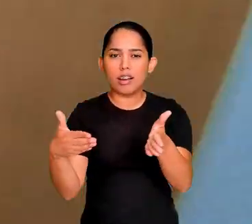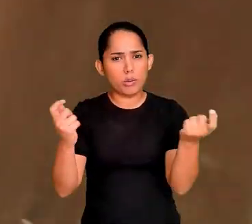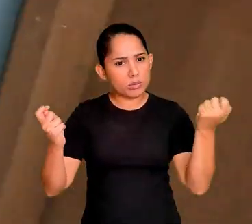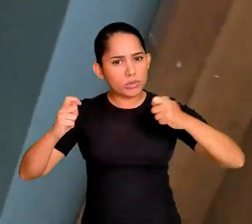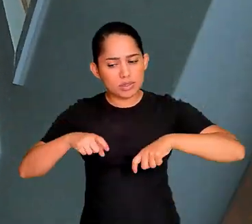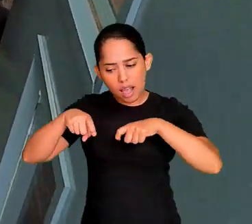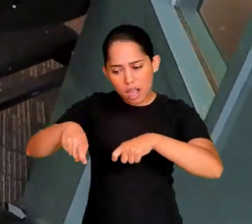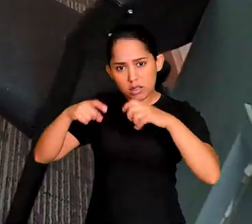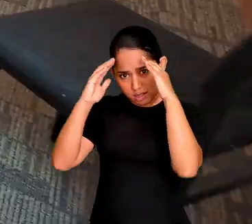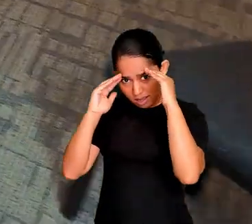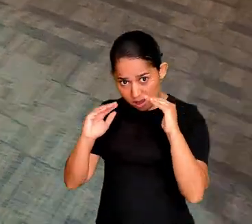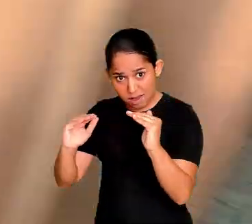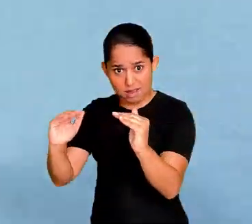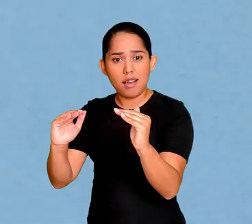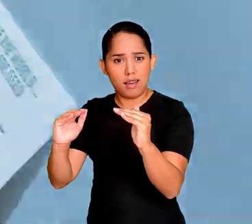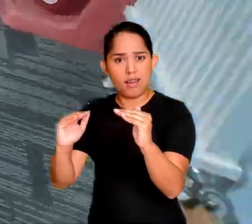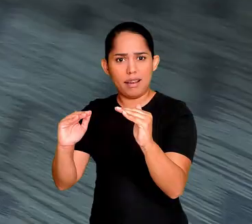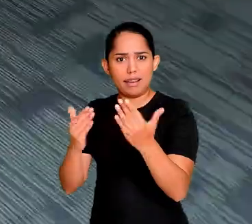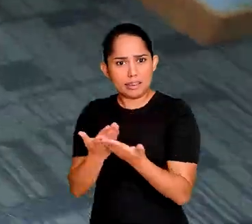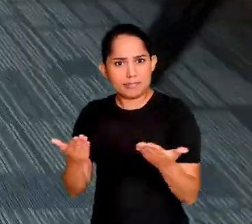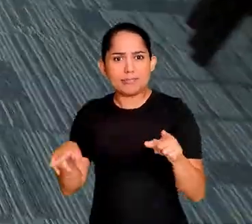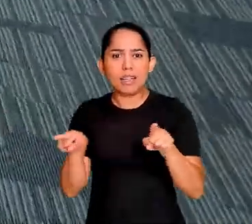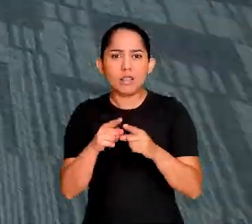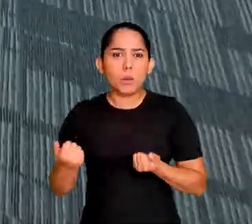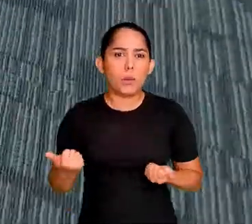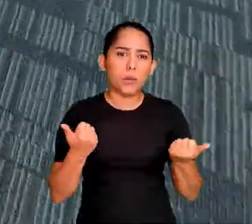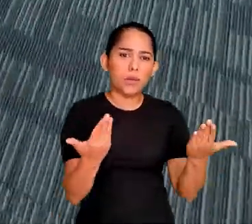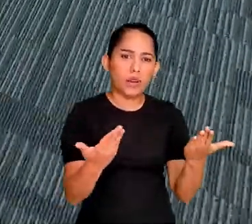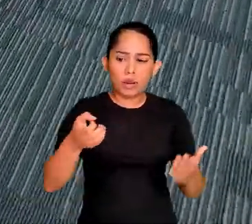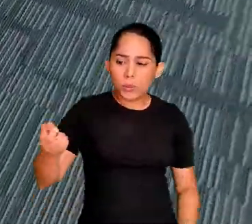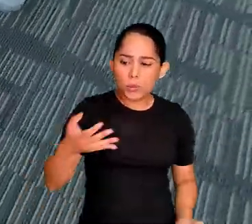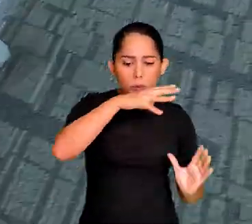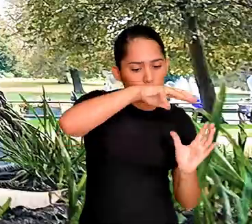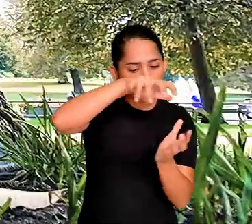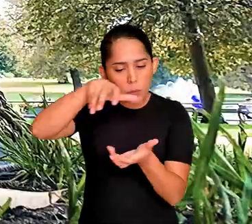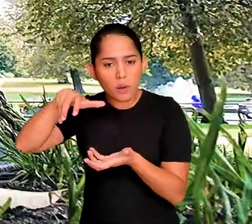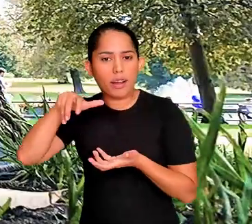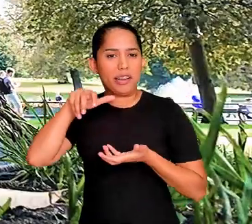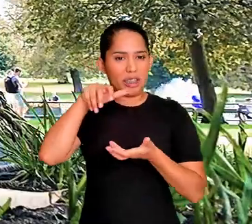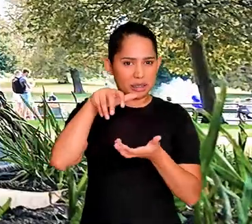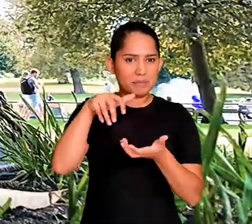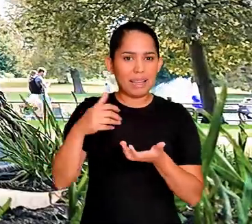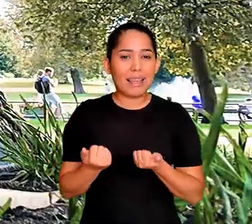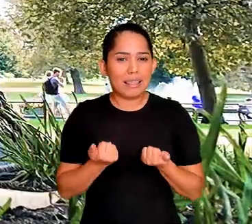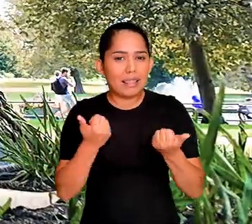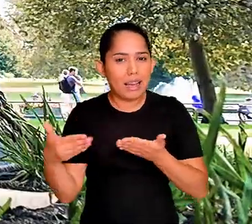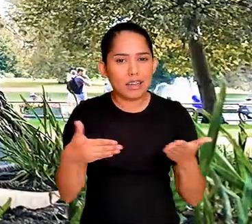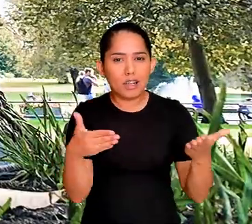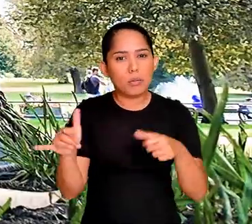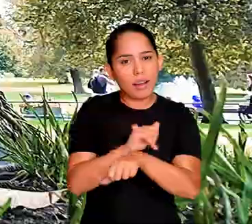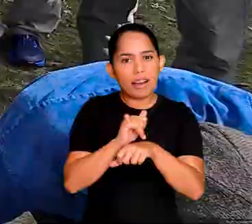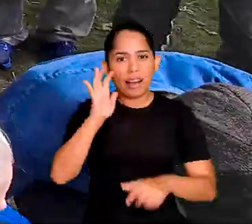possíveis para fazer uma agricultura que respeita e que oferece para a gente um novo mundo, que dá caminhos, que